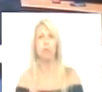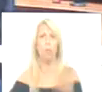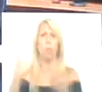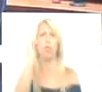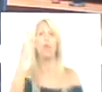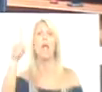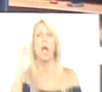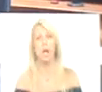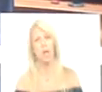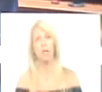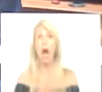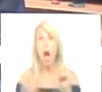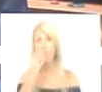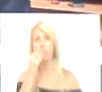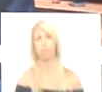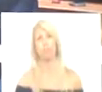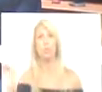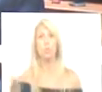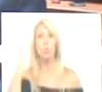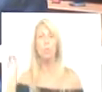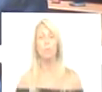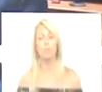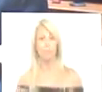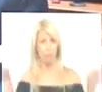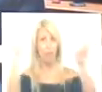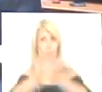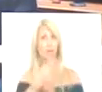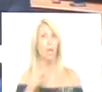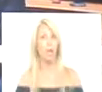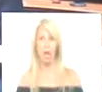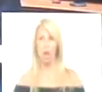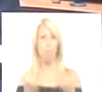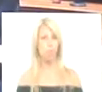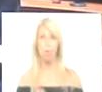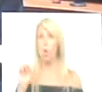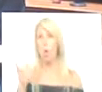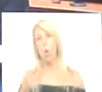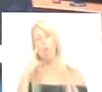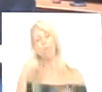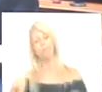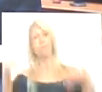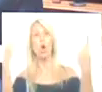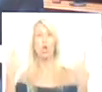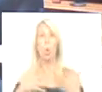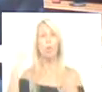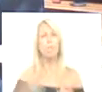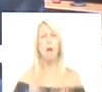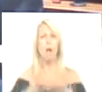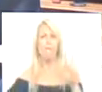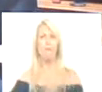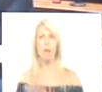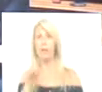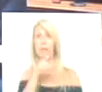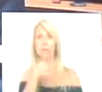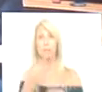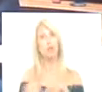aumento profundamente injusto. Não disfarçarão esta realidade, nem distribuindo contas mal feitas aos deputados da maioria.